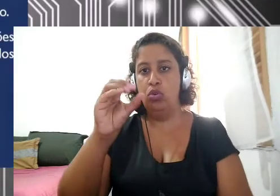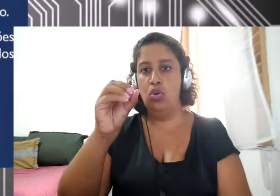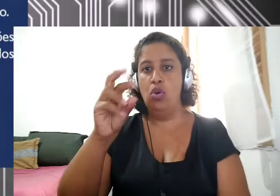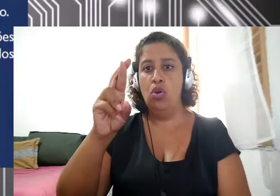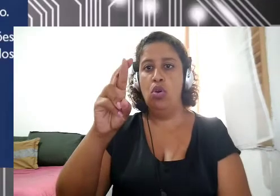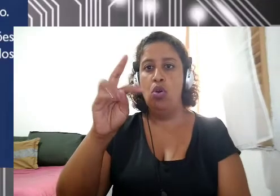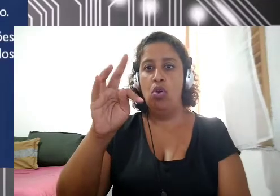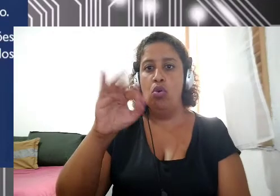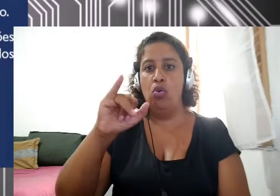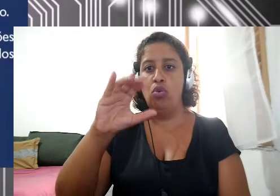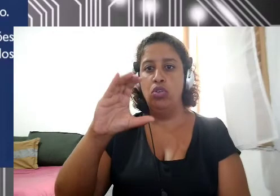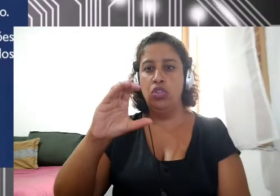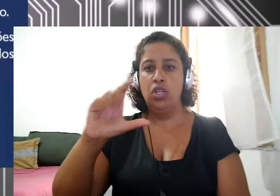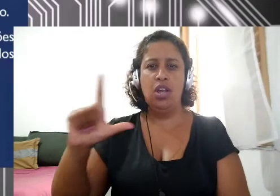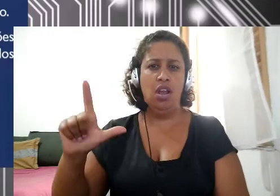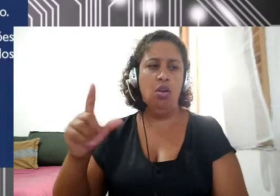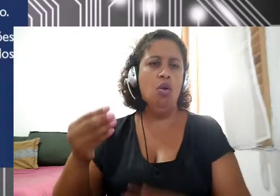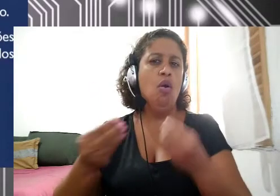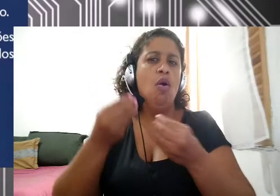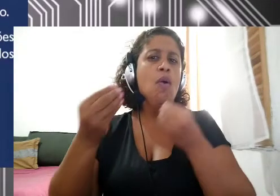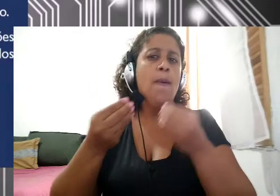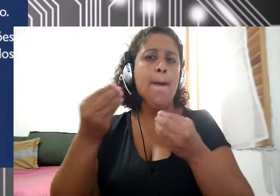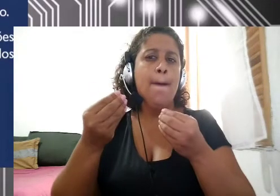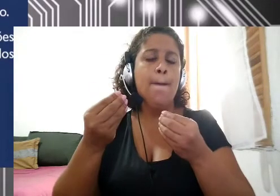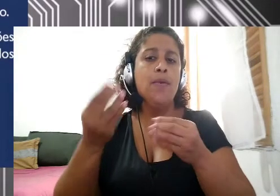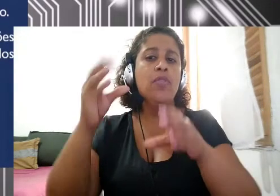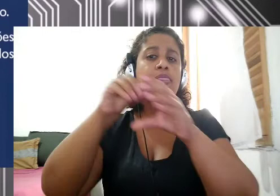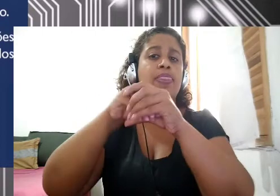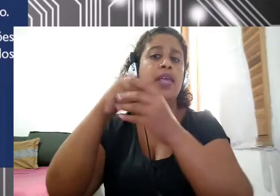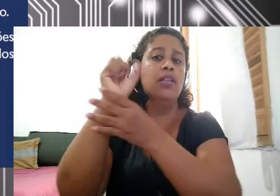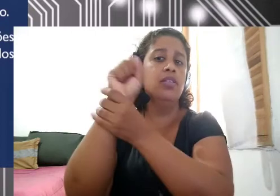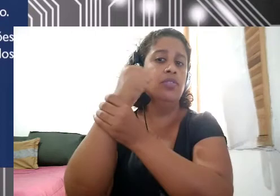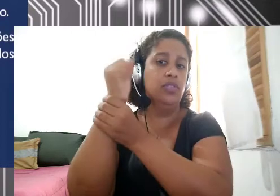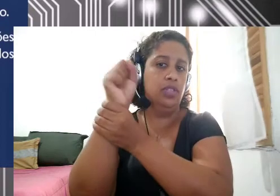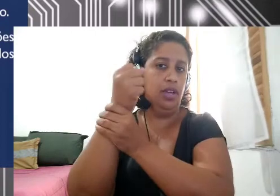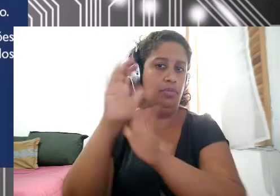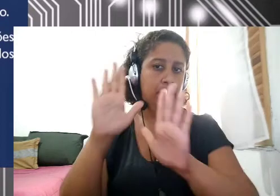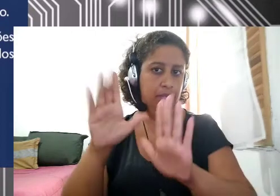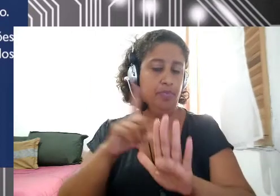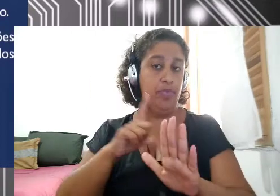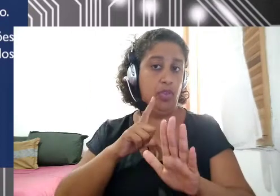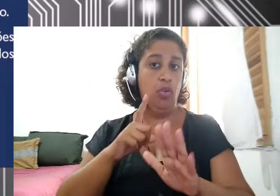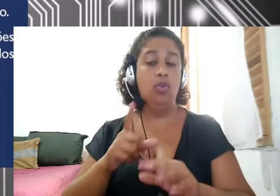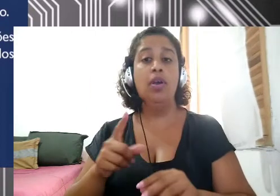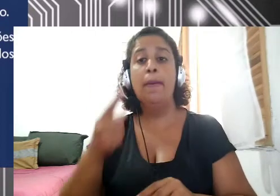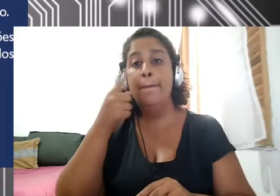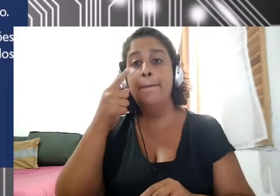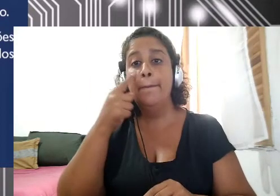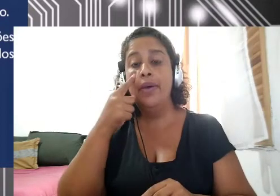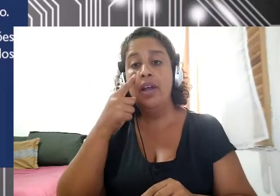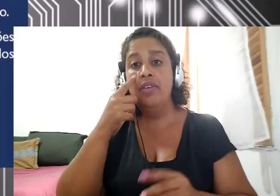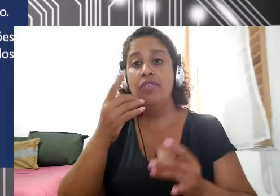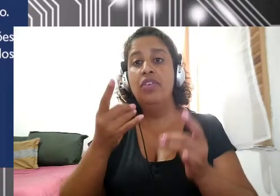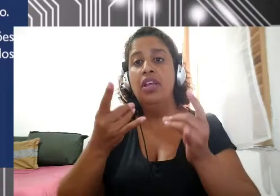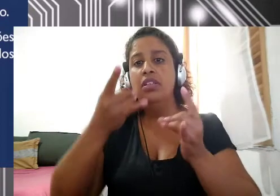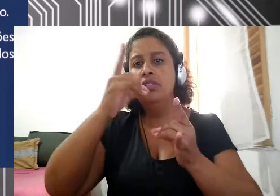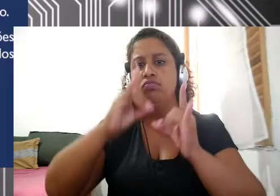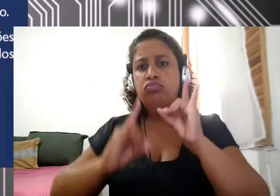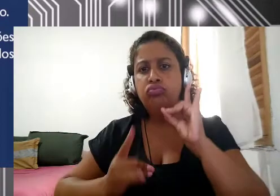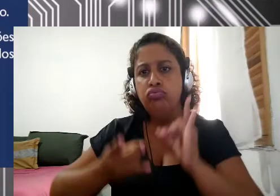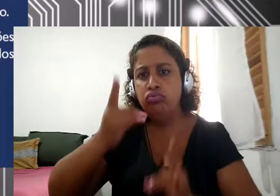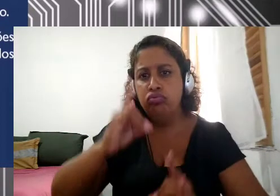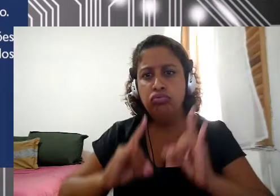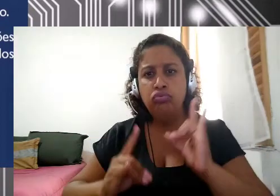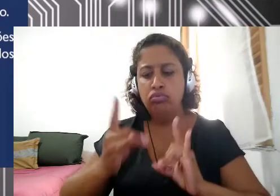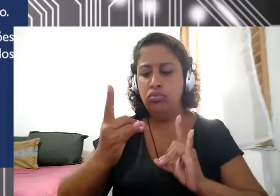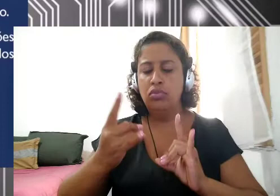aqui. Na aprendizagem motora, que já é a parte de pesquisa, o Fernandes avaliava a atividade encefalográfica de pacientes com